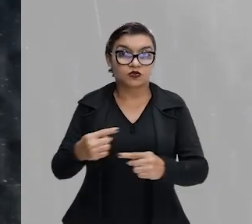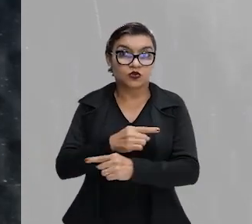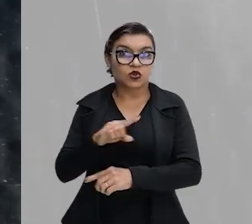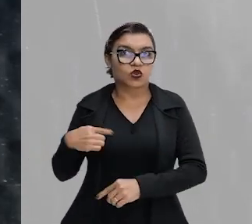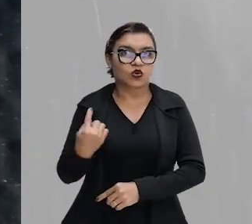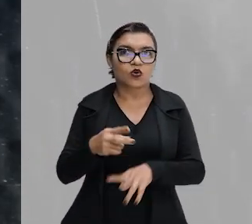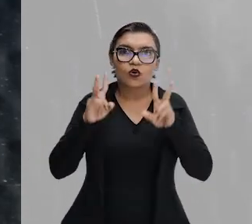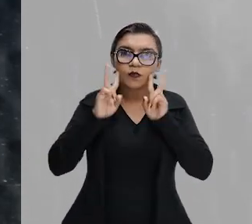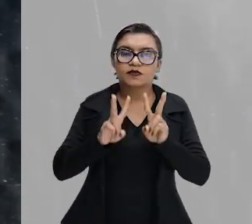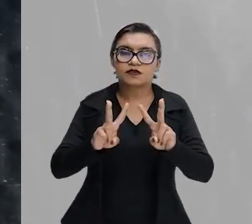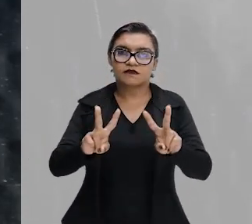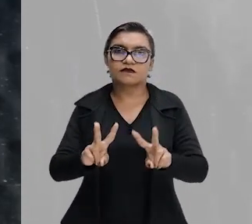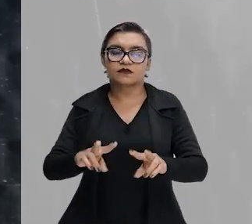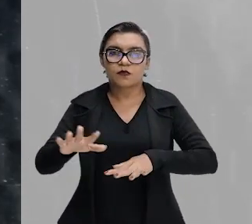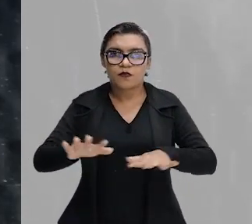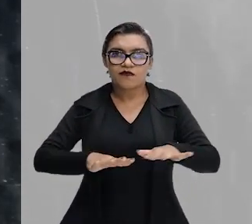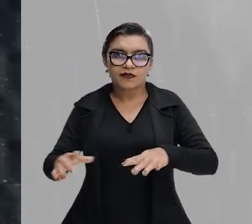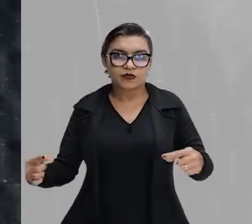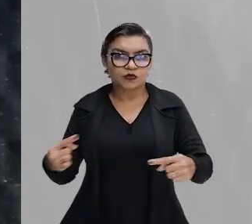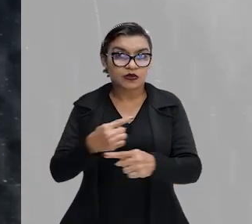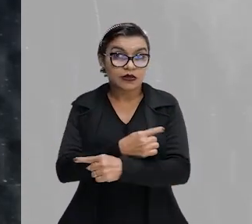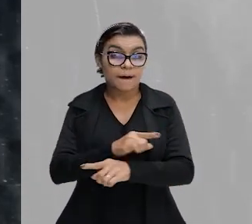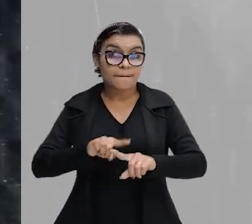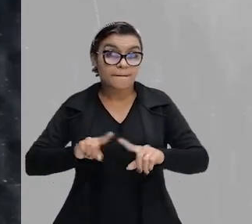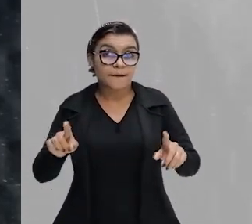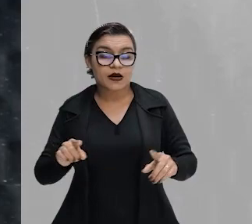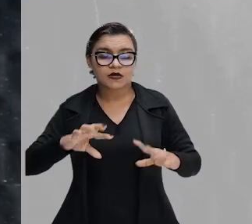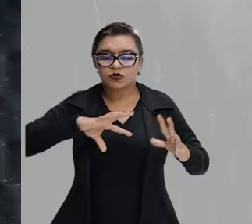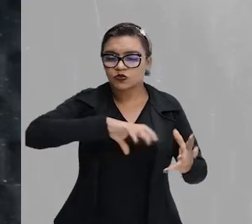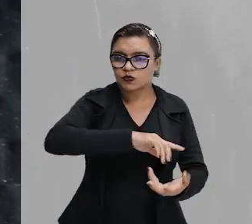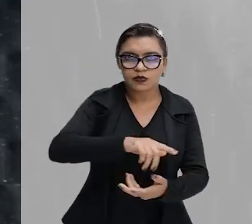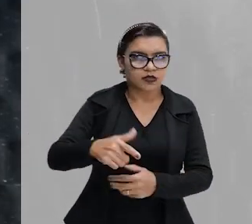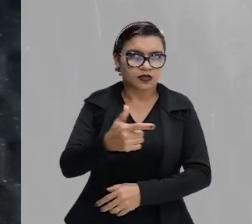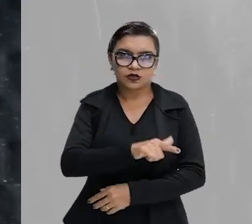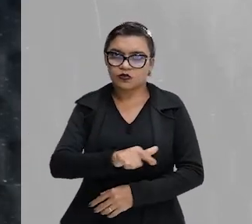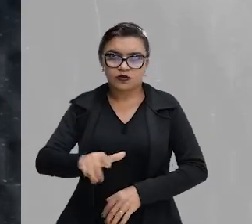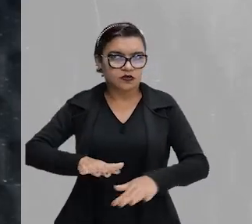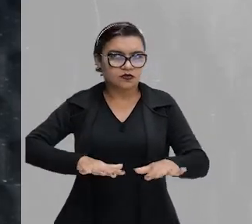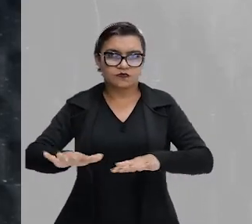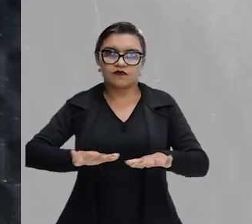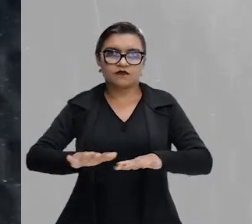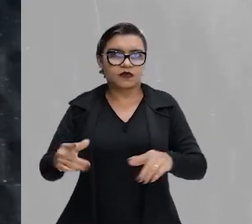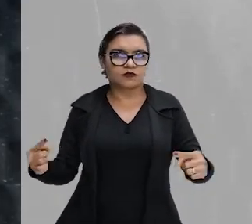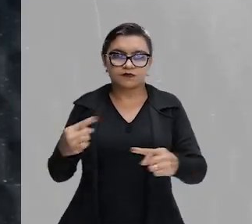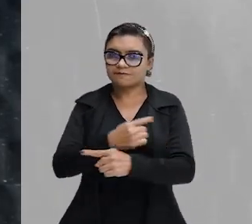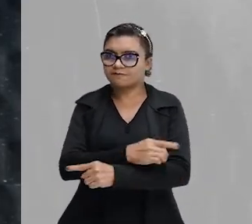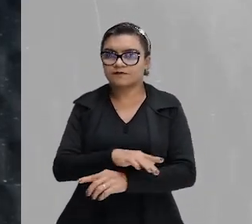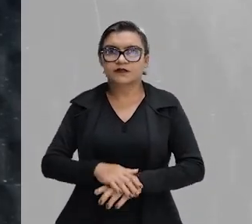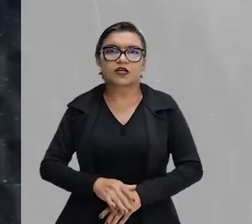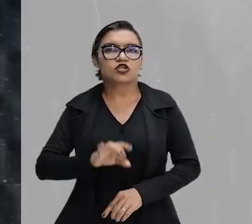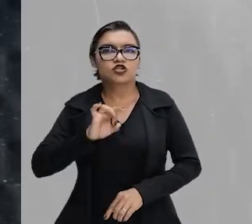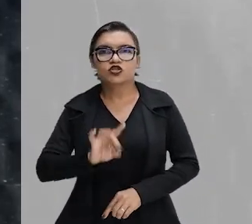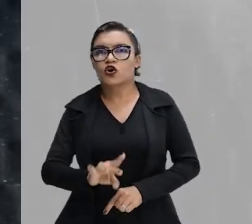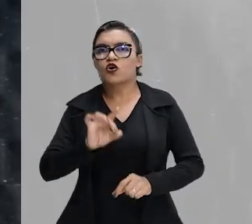nós observamos é o movimento retrógrado, mas o planeta ele não faz esse movimento retrógrado, certo? Então tudo isso aqui é uma